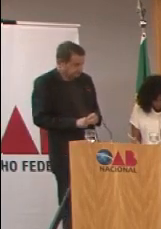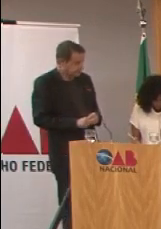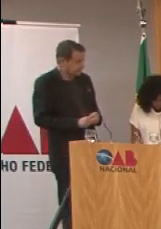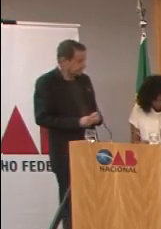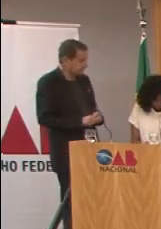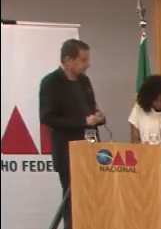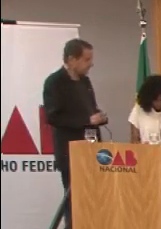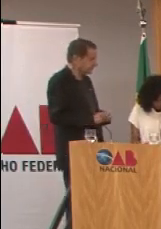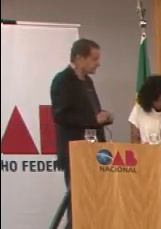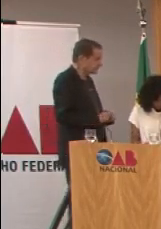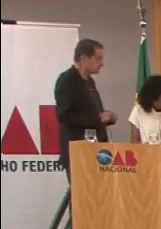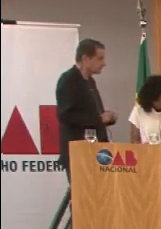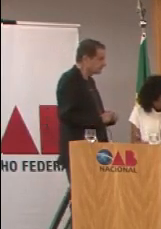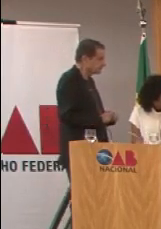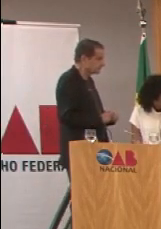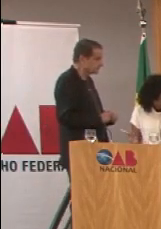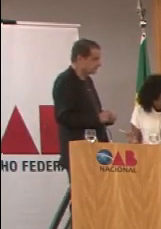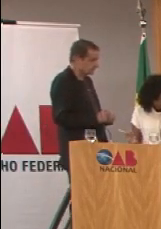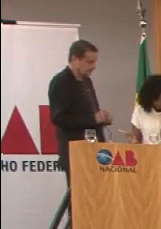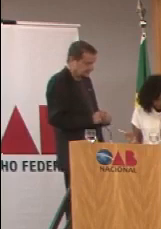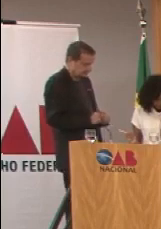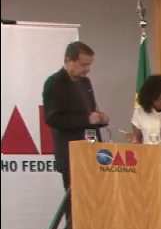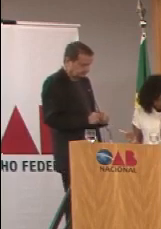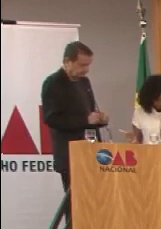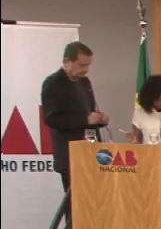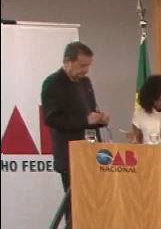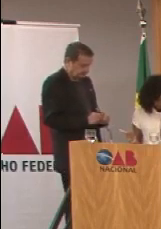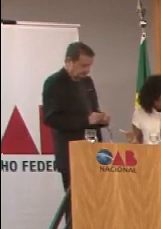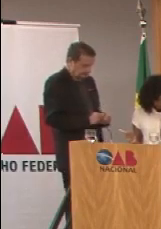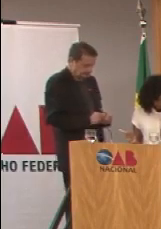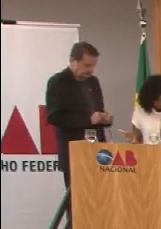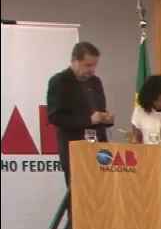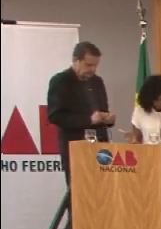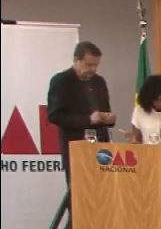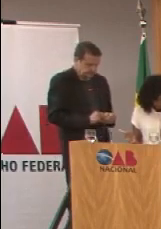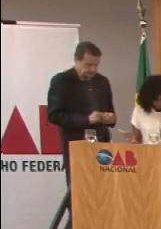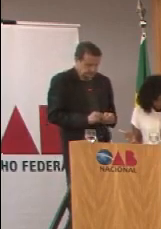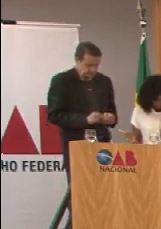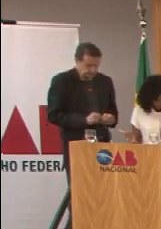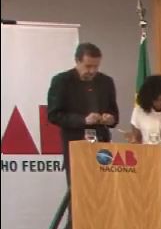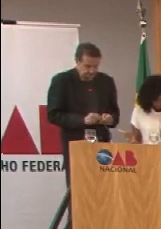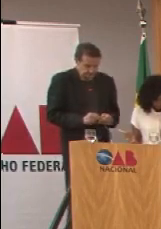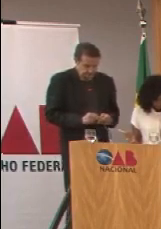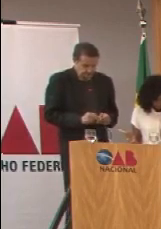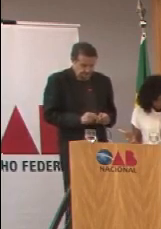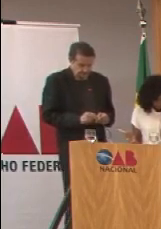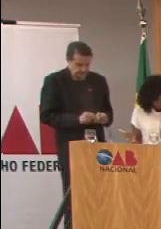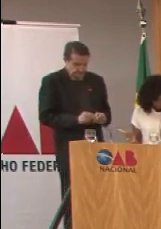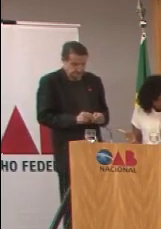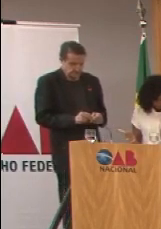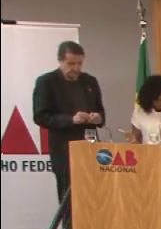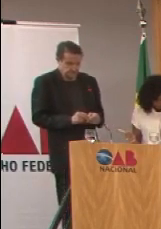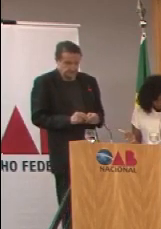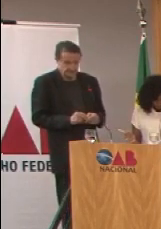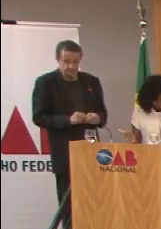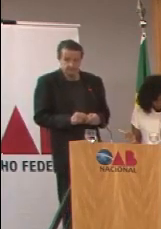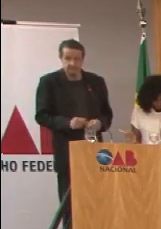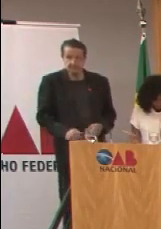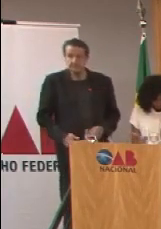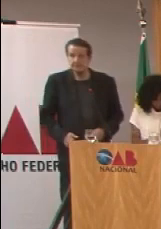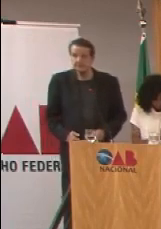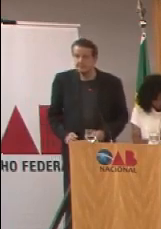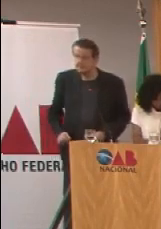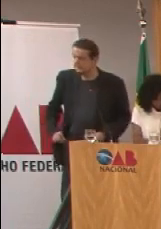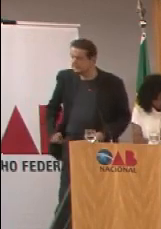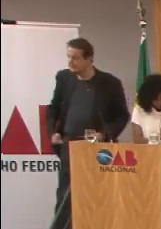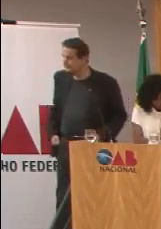de amor, mesmo quando tudo parece convidar ao isolamento. Por isso, saudamos a criação da